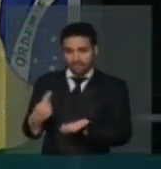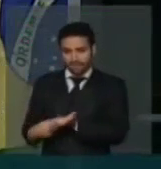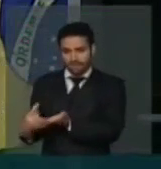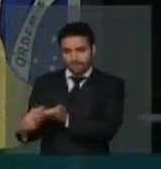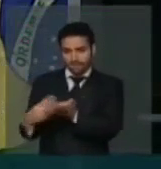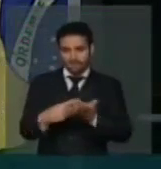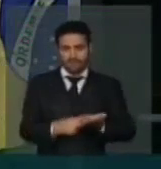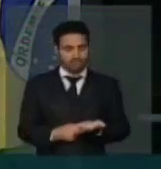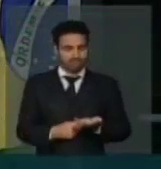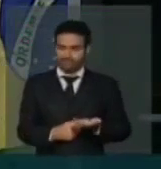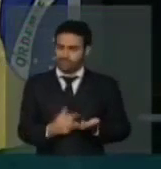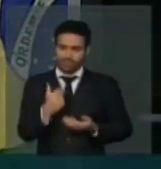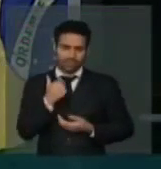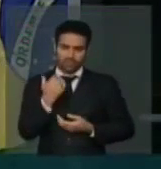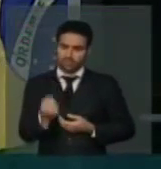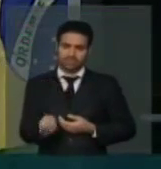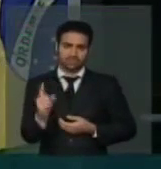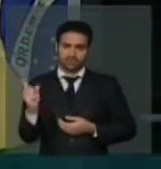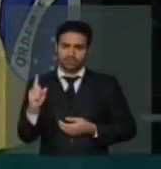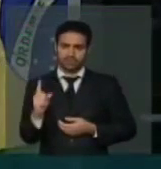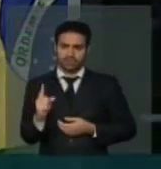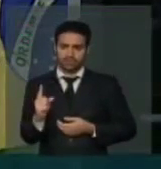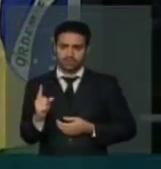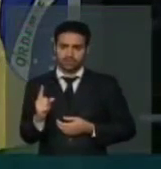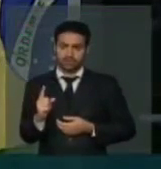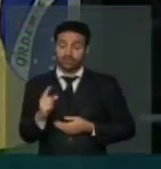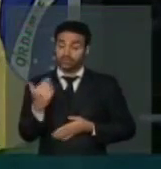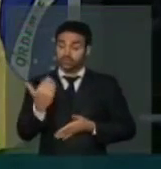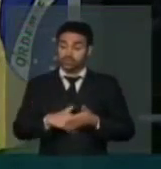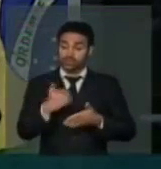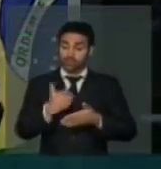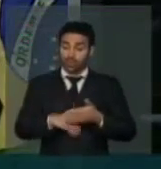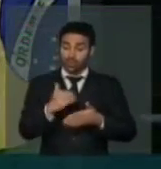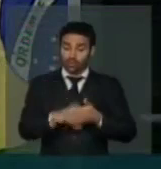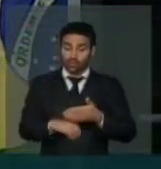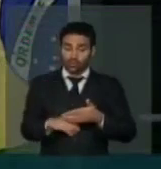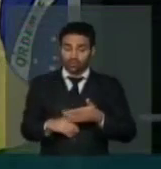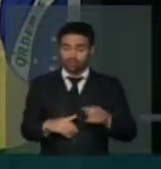e dar o maior desconto para aqueles